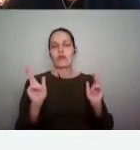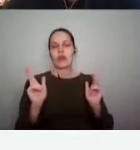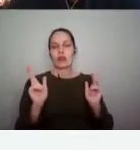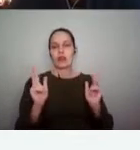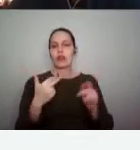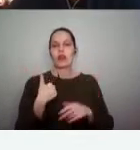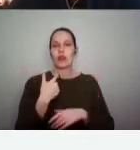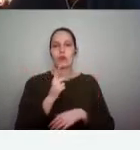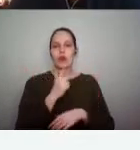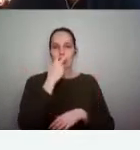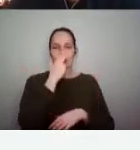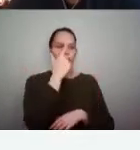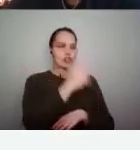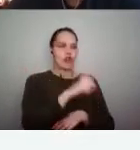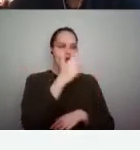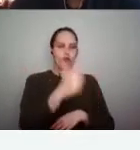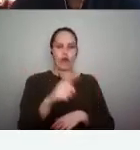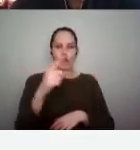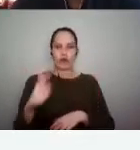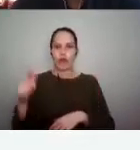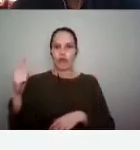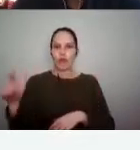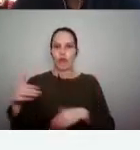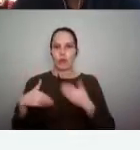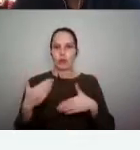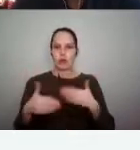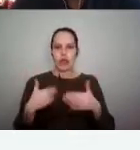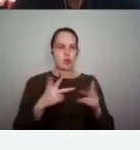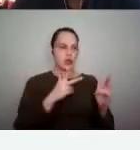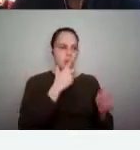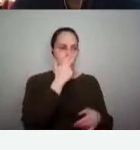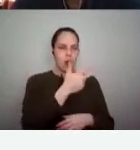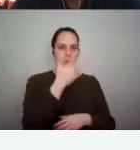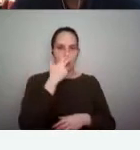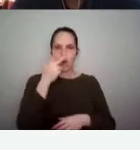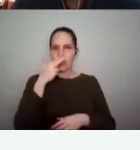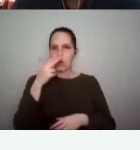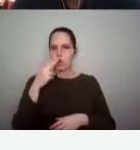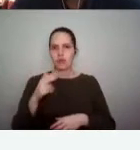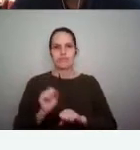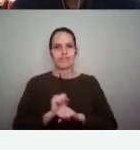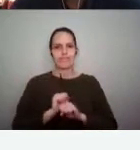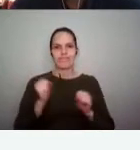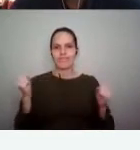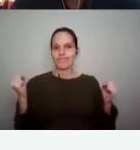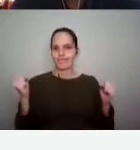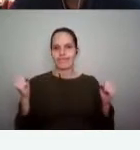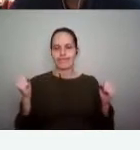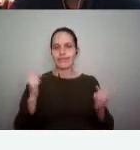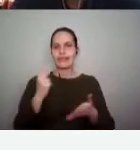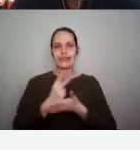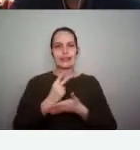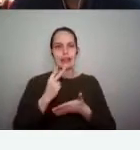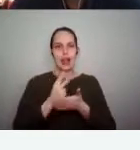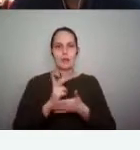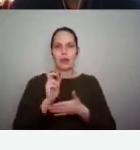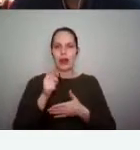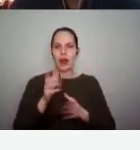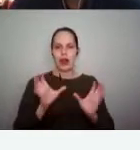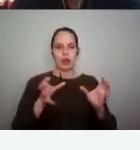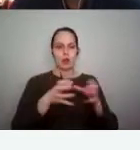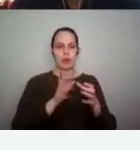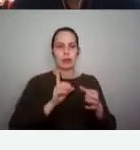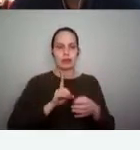forma automática desse processo, né? Então, é sempre um processo único, o